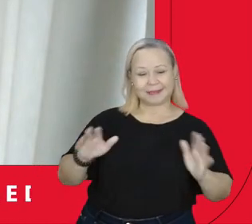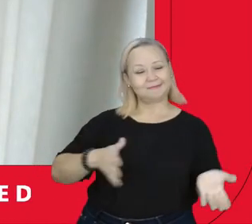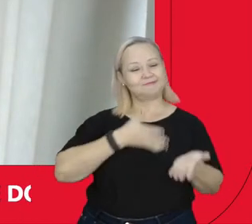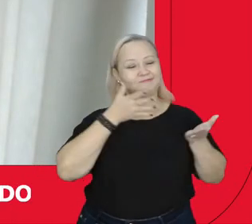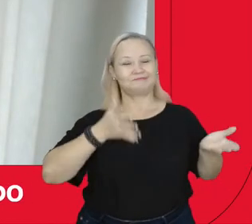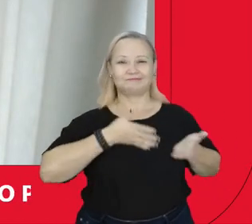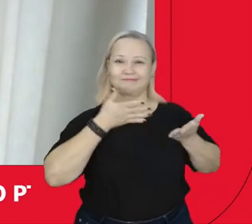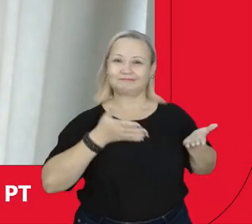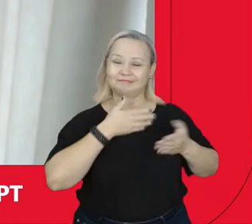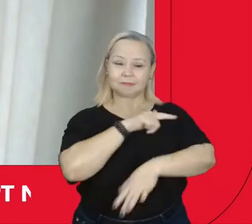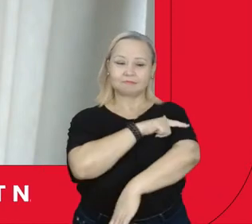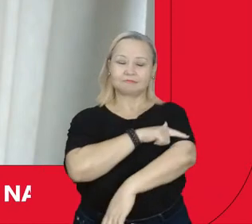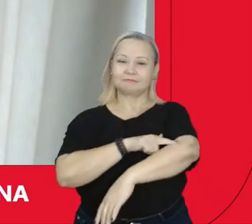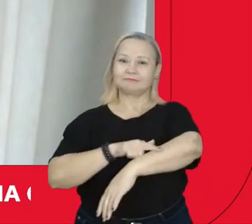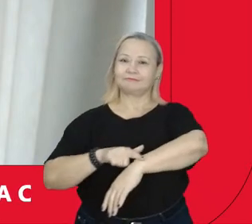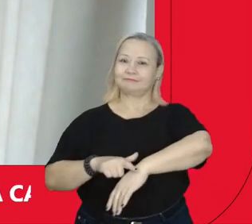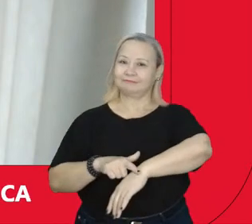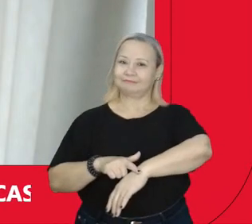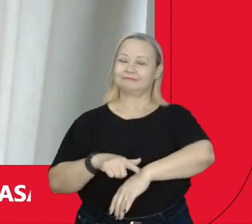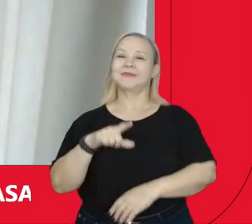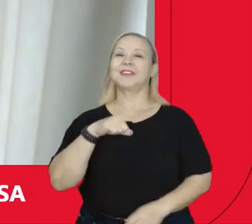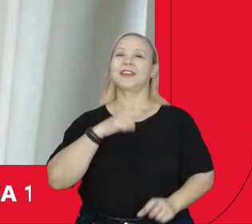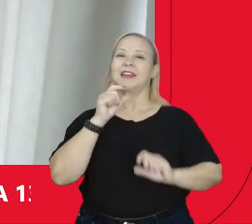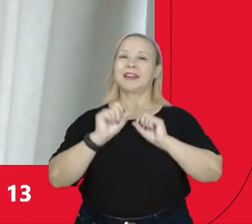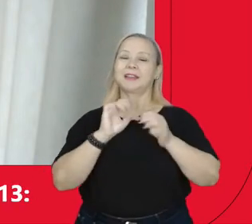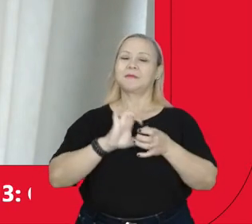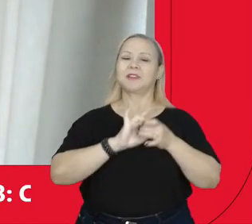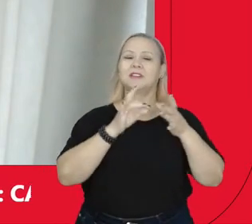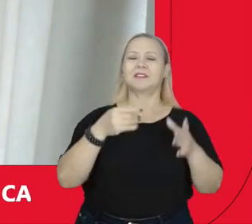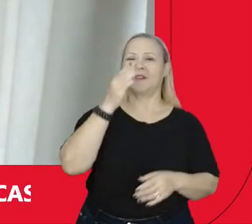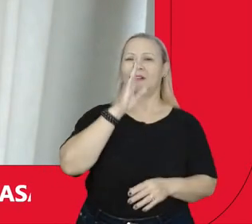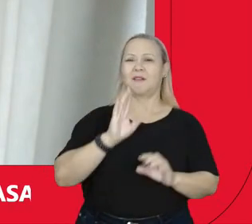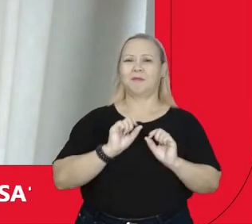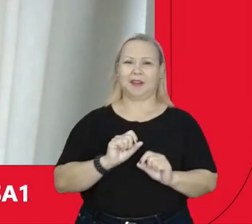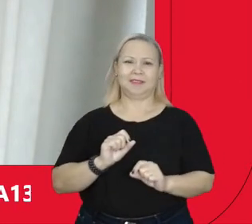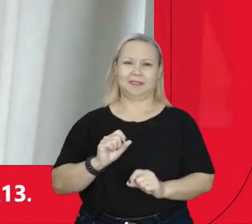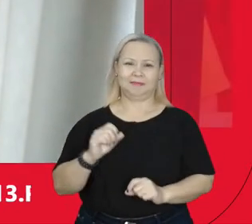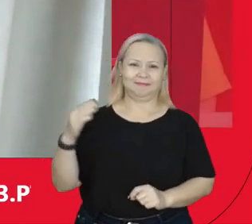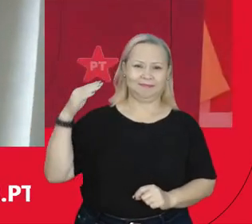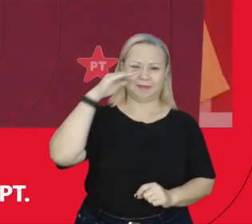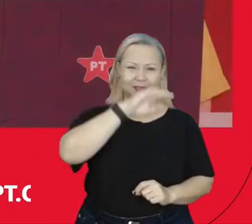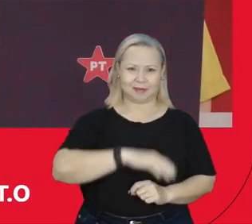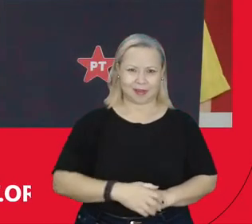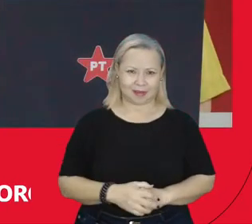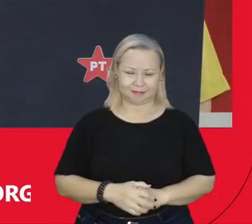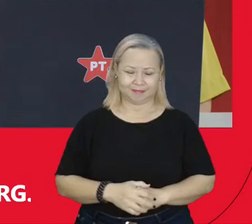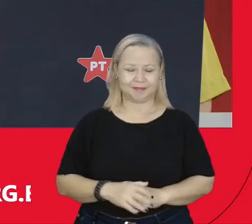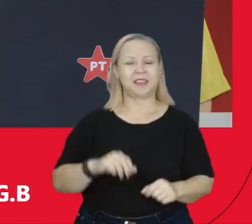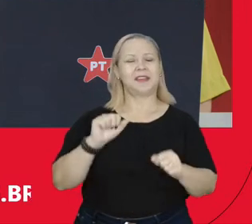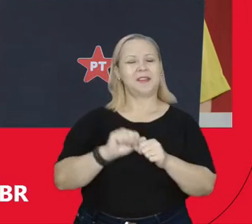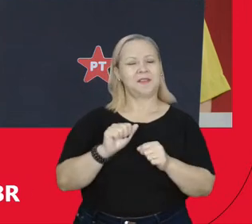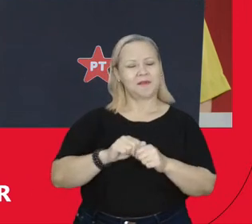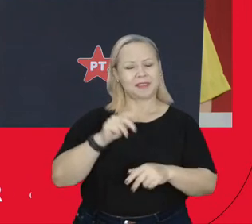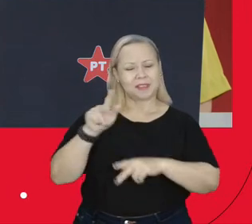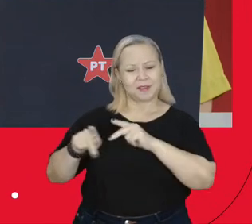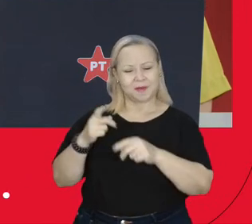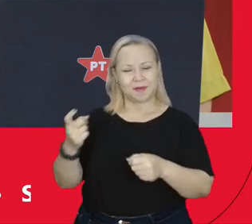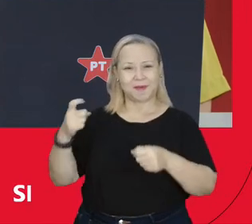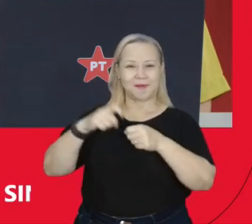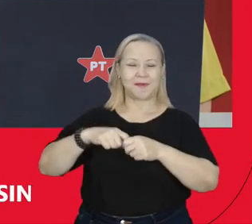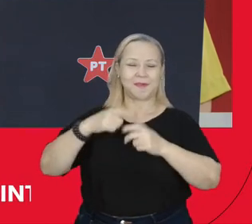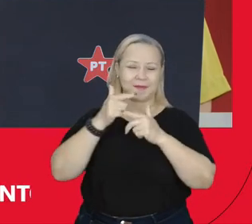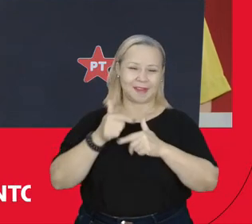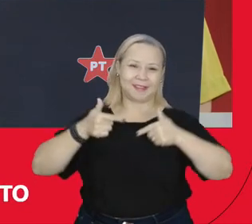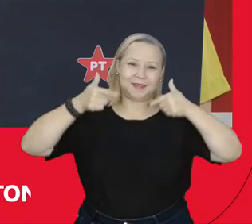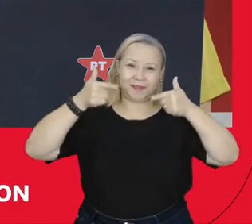energia cívica. Nós temos que livrar o Brasil de Bolsonaro. Nós temos que fazer o povo voltar a sorrir.